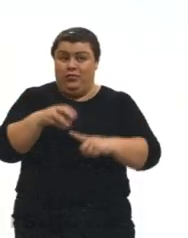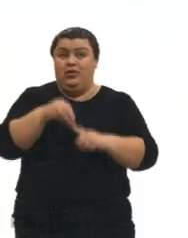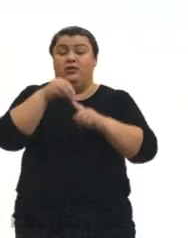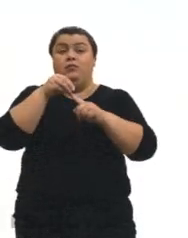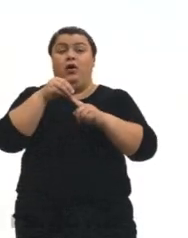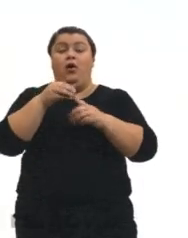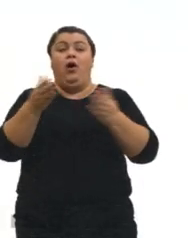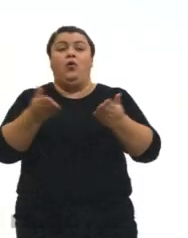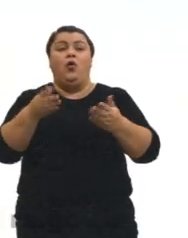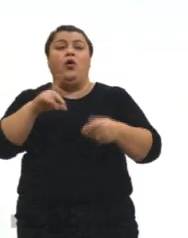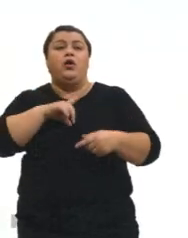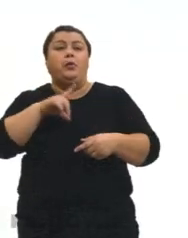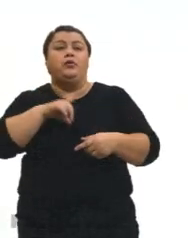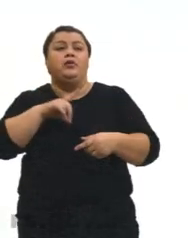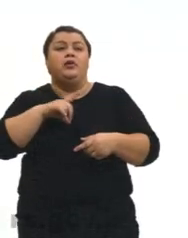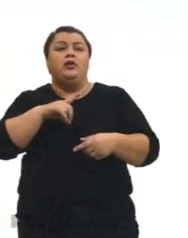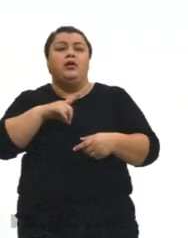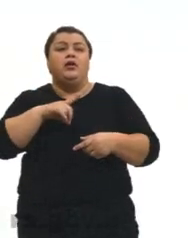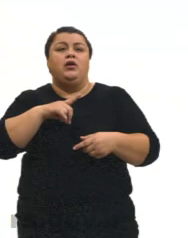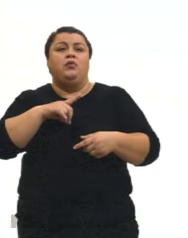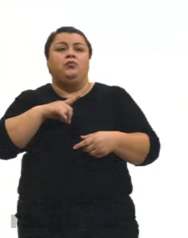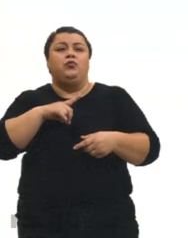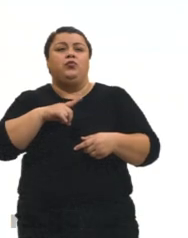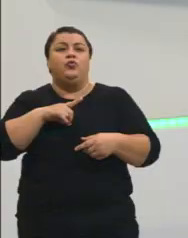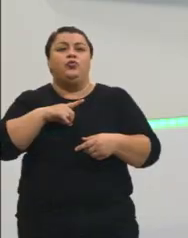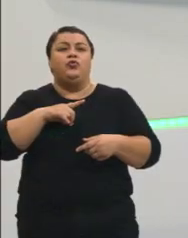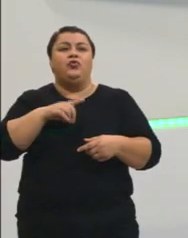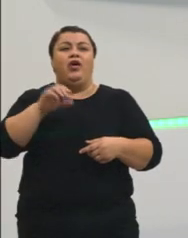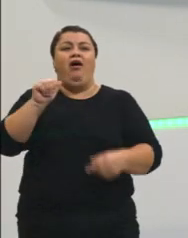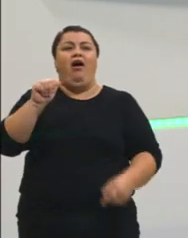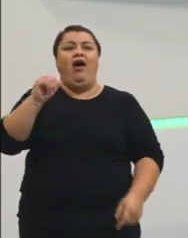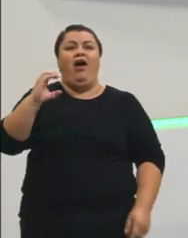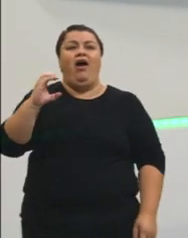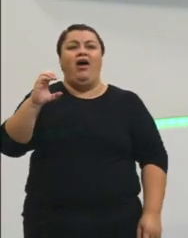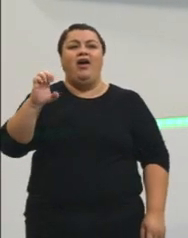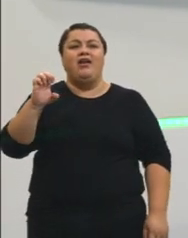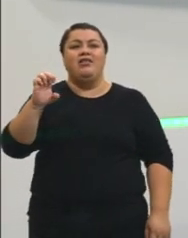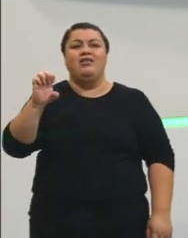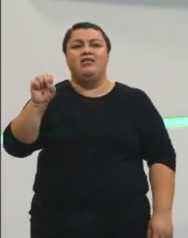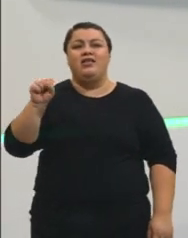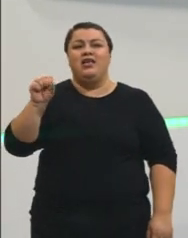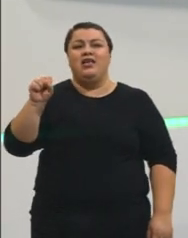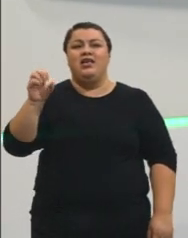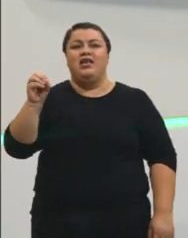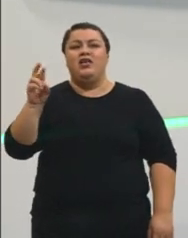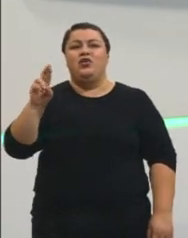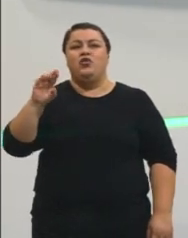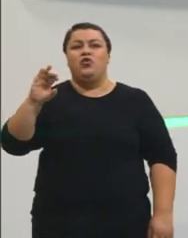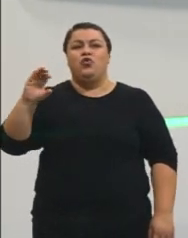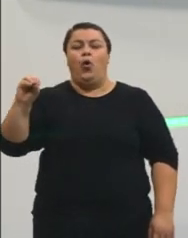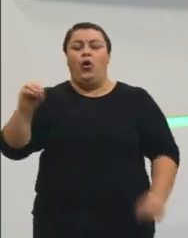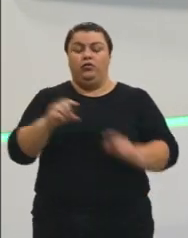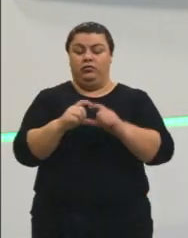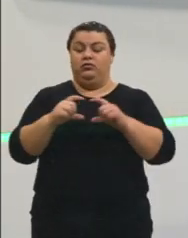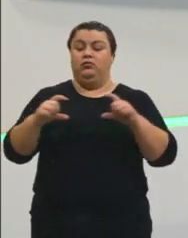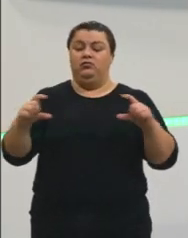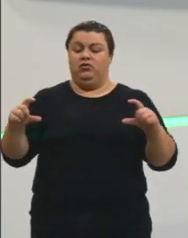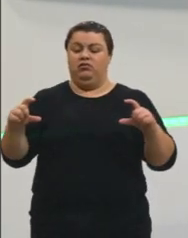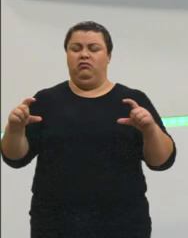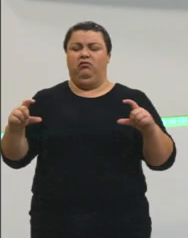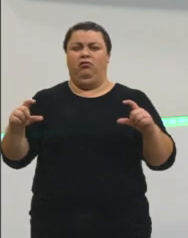tem que a gente vai chamar de termos acessórios da Oração tá porque que eles são termos acessórios